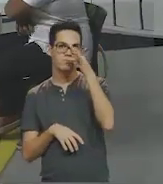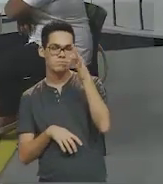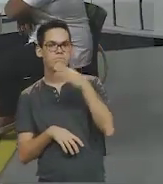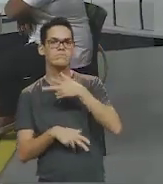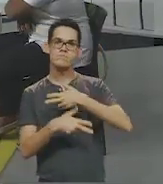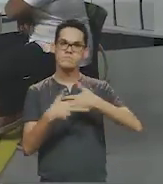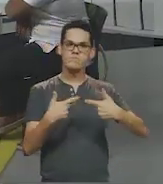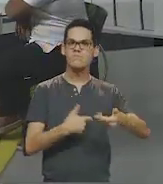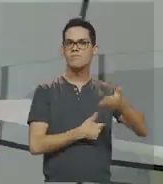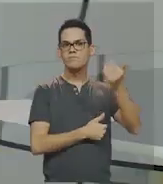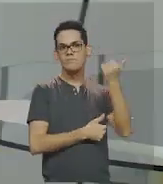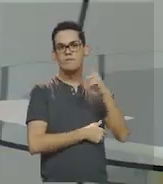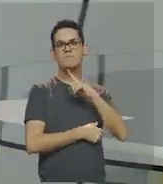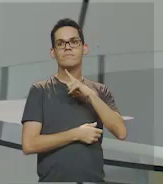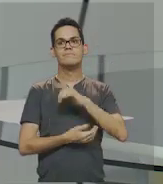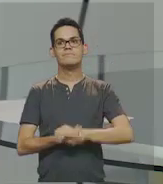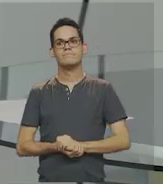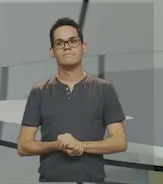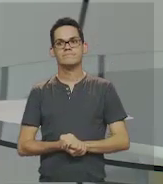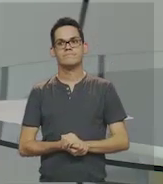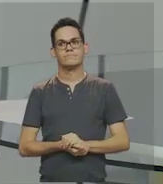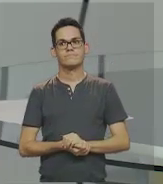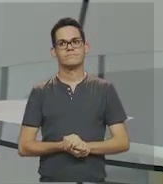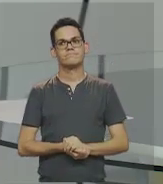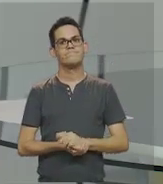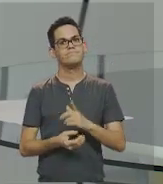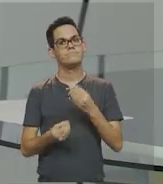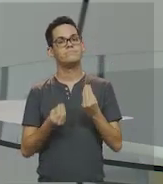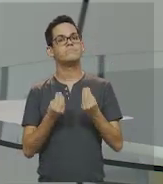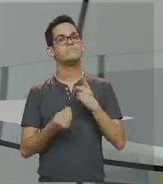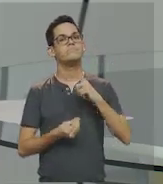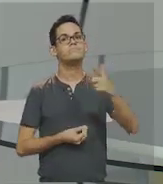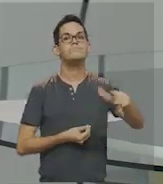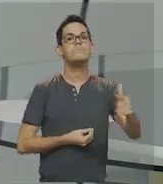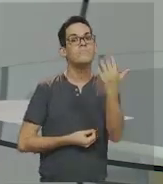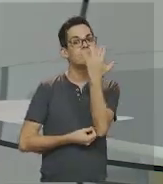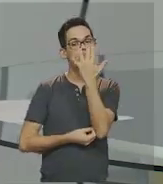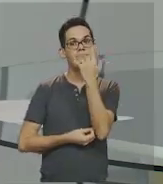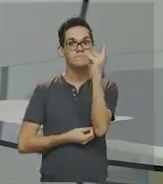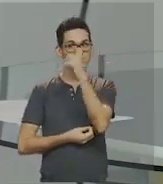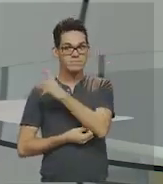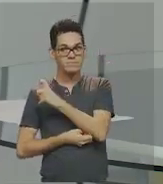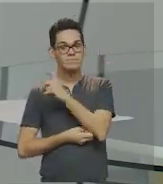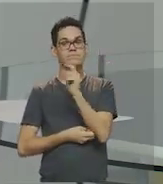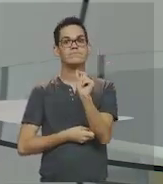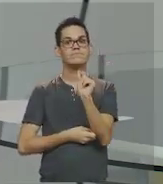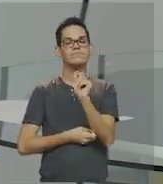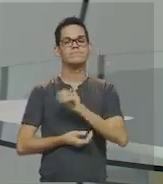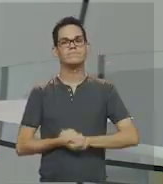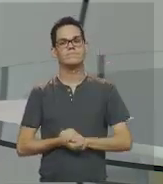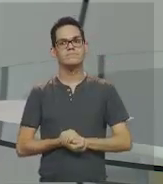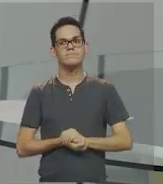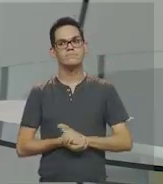ela surge daí. Como os outros tons eram mais difíceis de ser conseguidos,